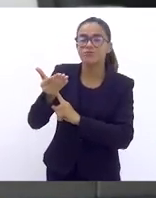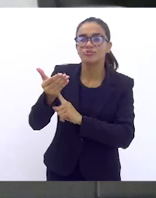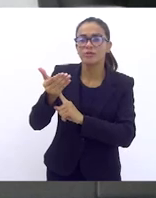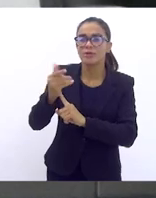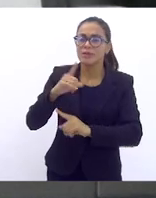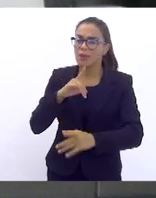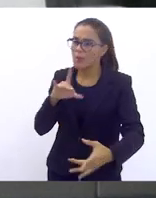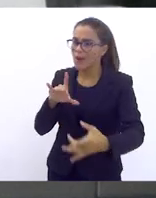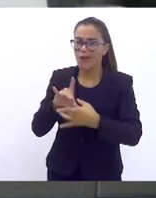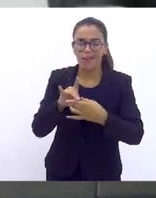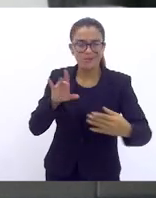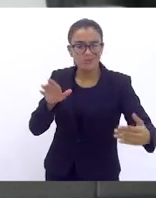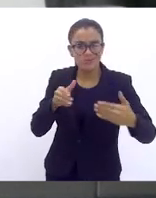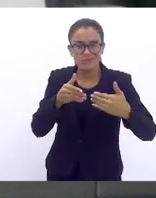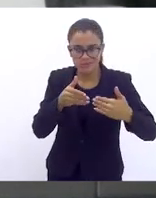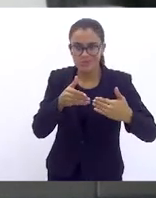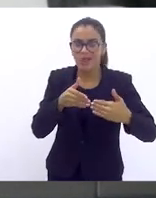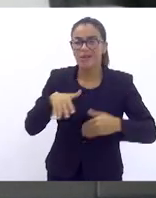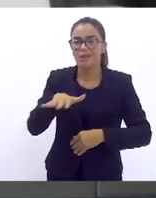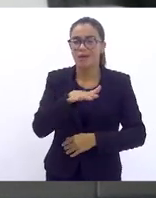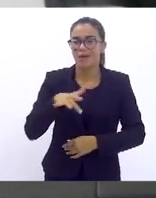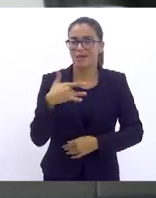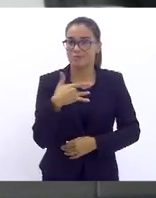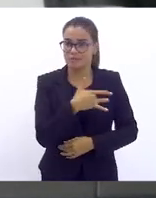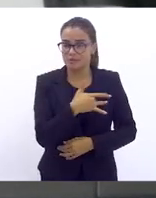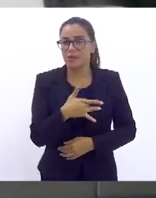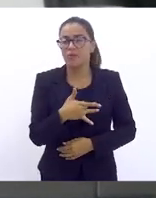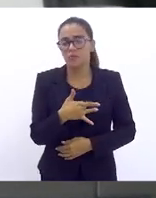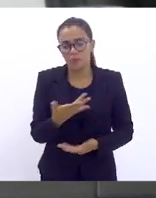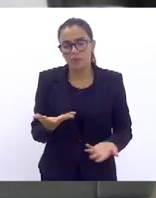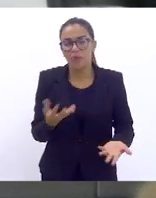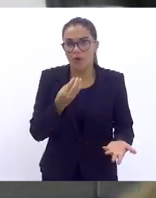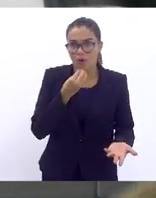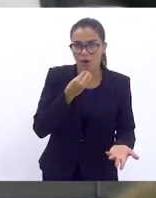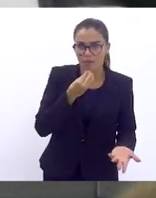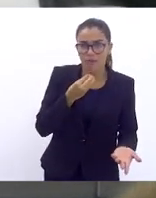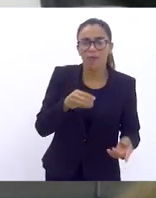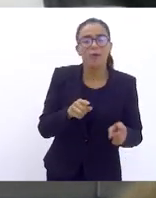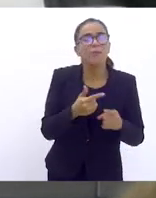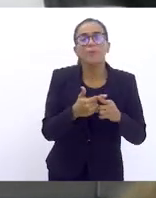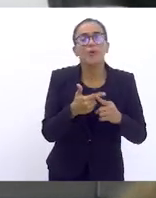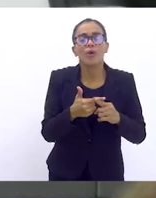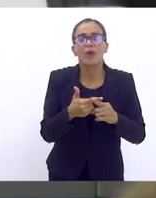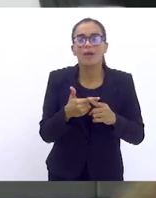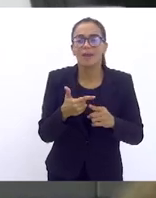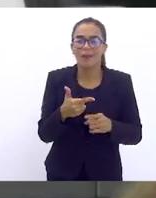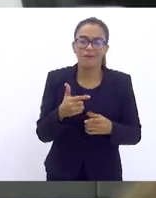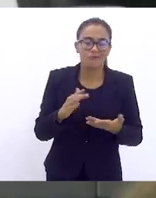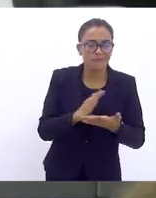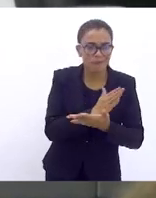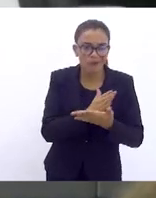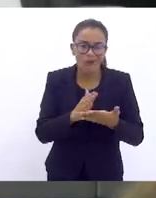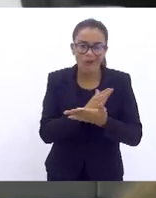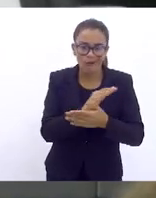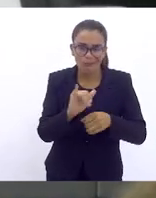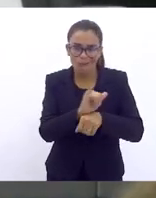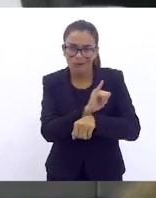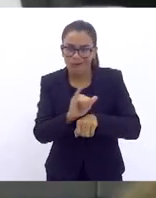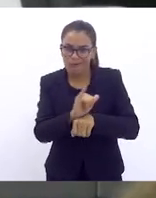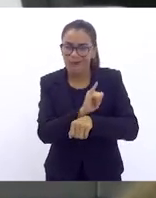relação direta Especialmente na área da saúde porque acaba trazendo de alguma forma